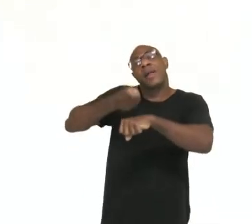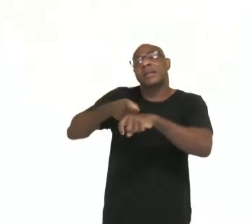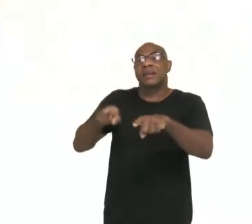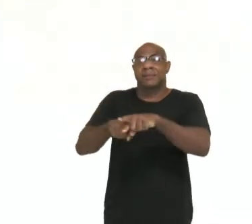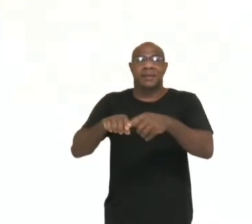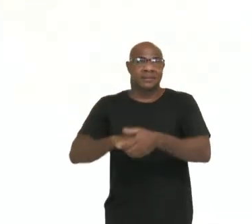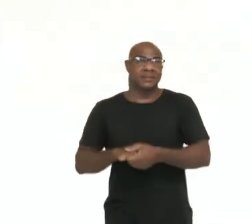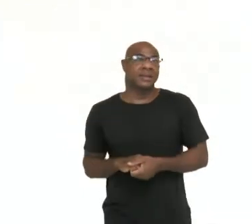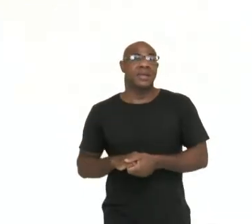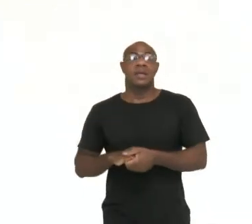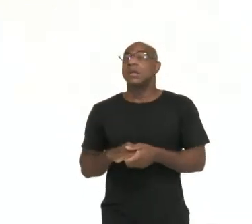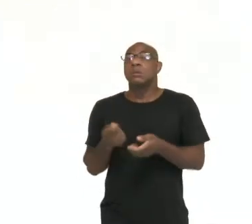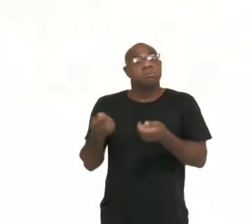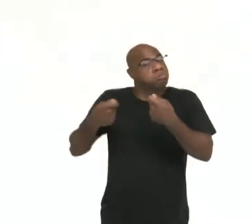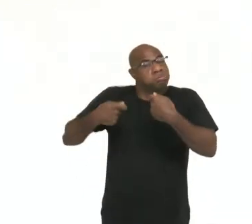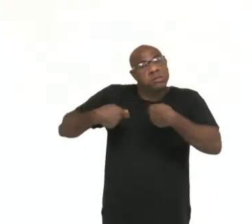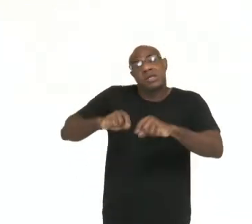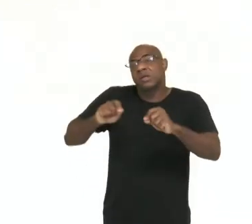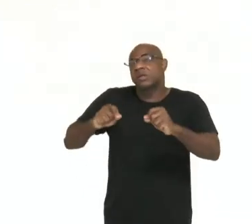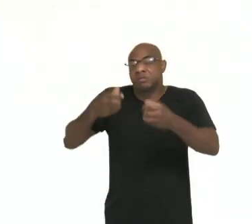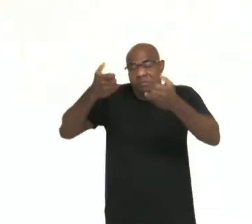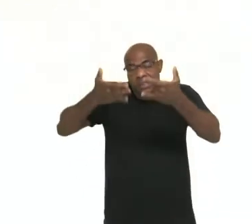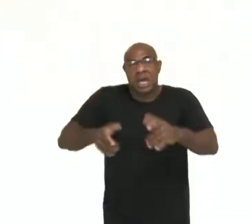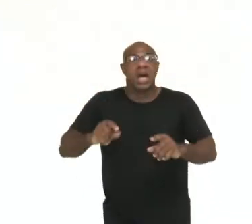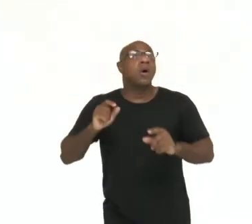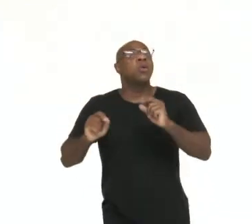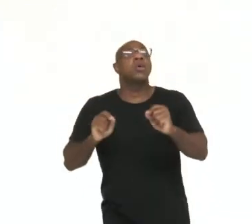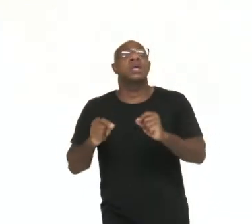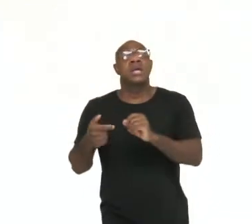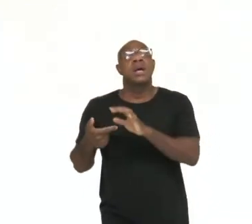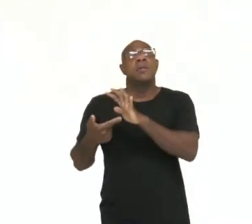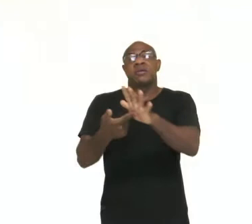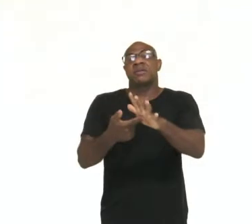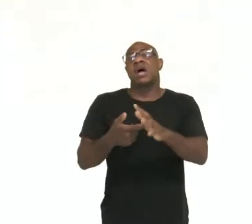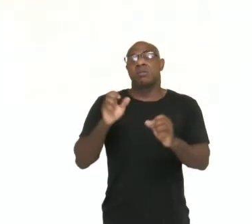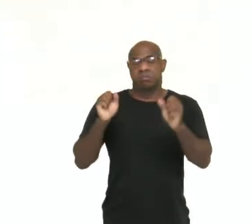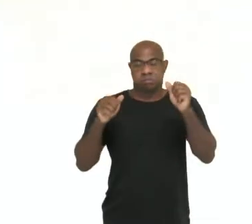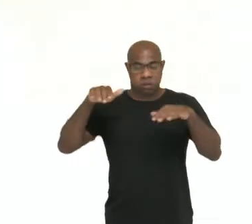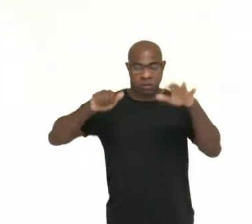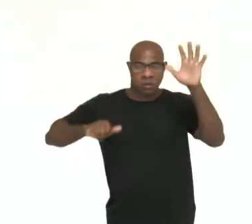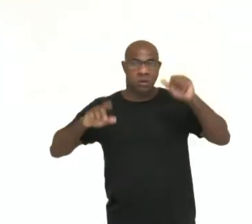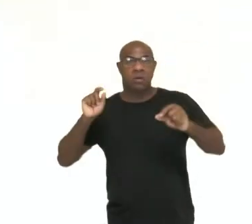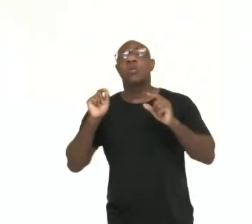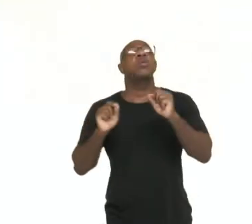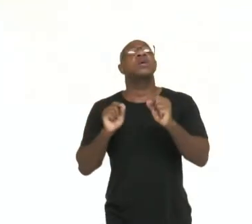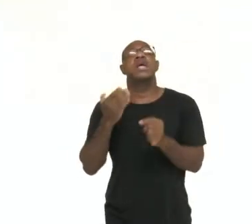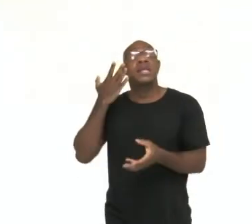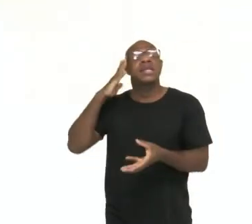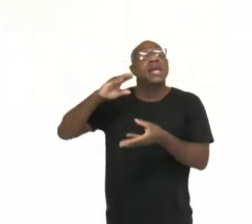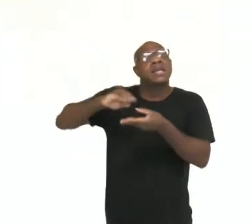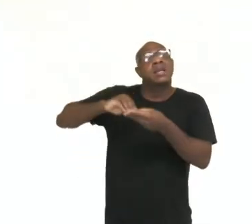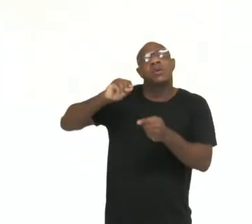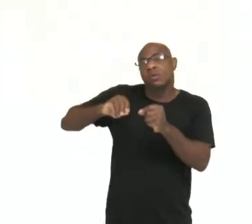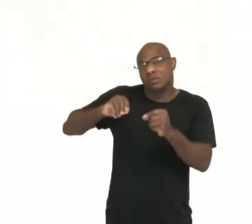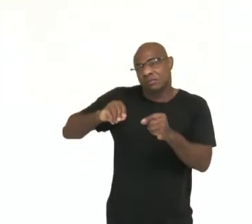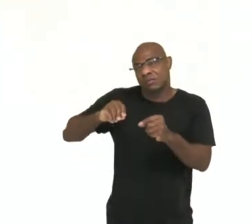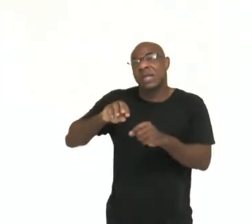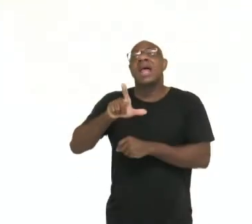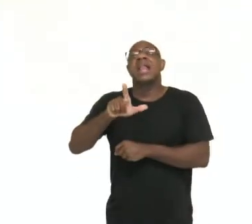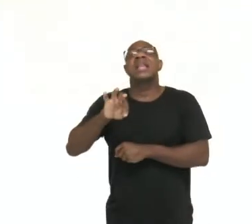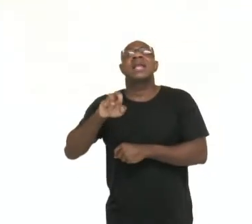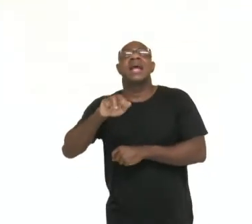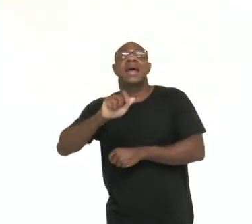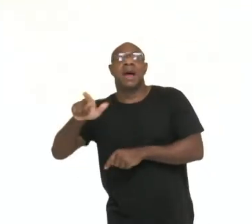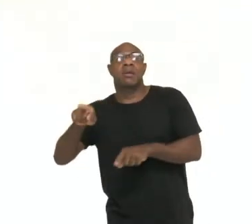é, sem a necessidade de explicar ao público com os gestos ou de ser compreendido de forma literal,